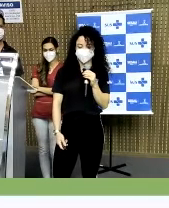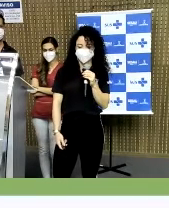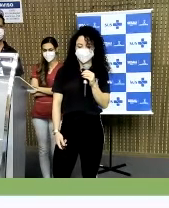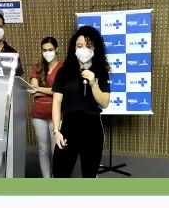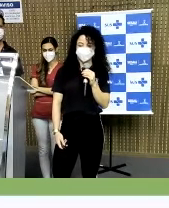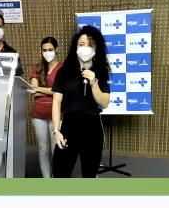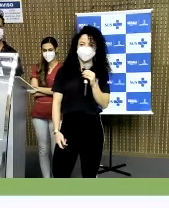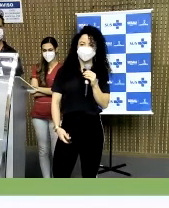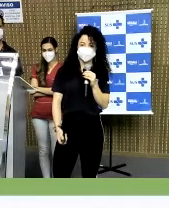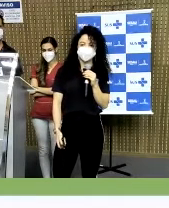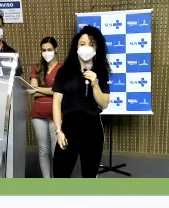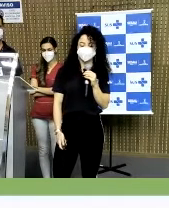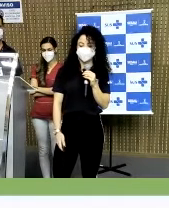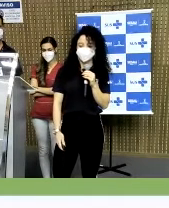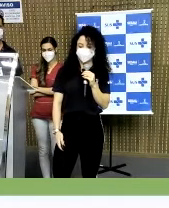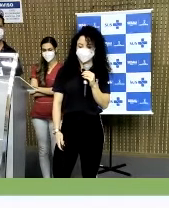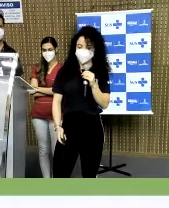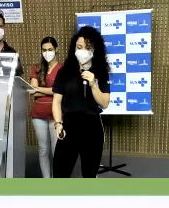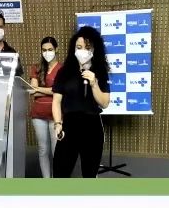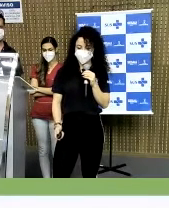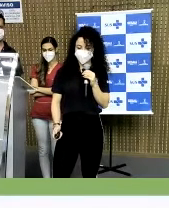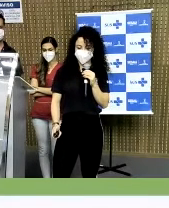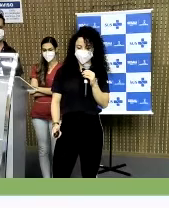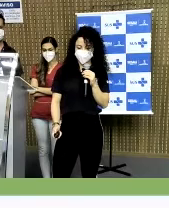mas a gente acaba fazendo esse levantamento.